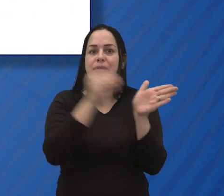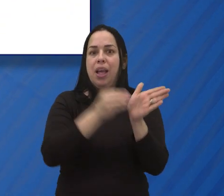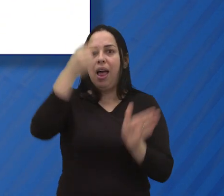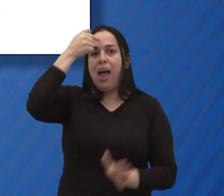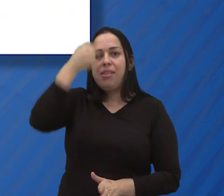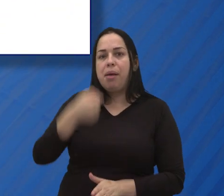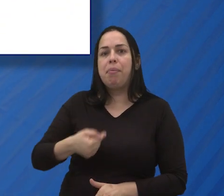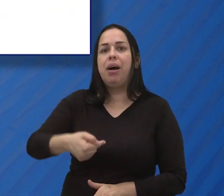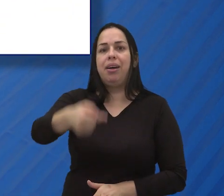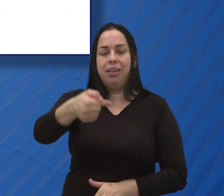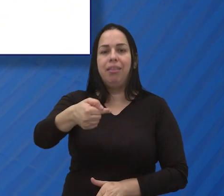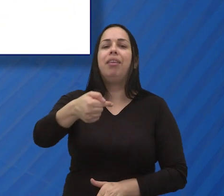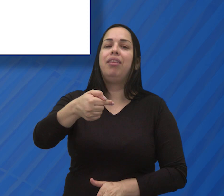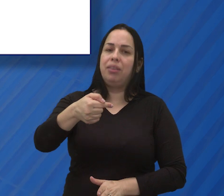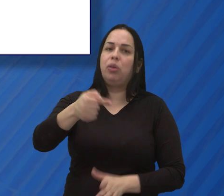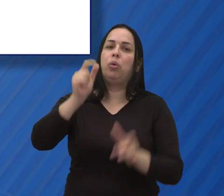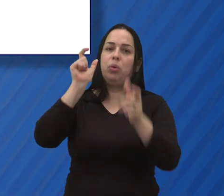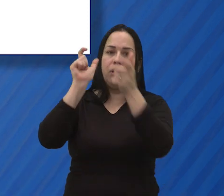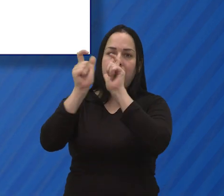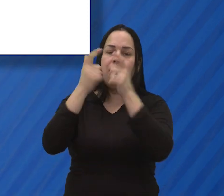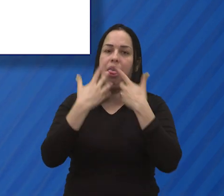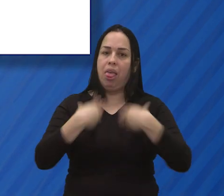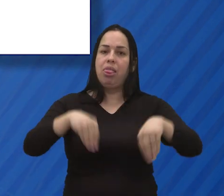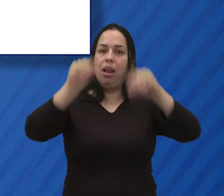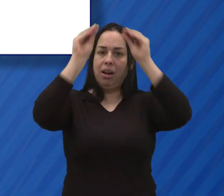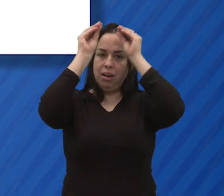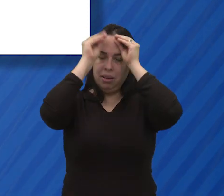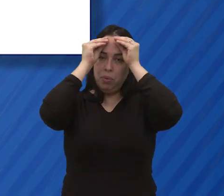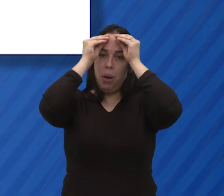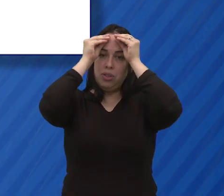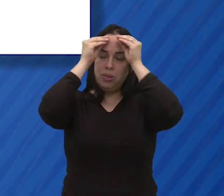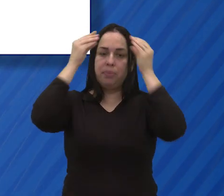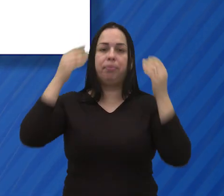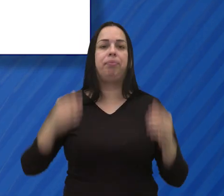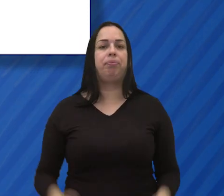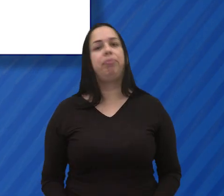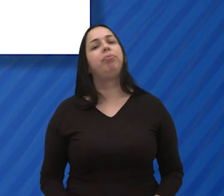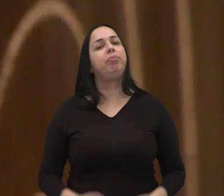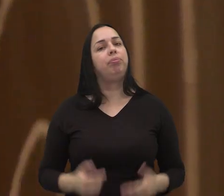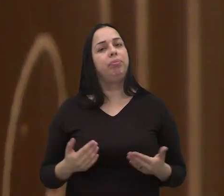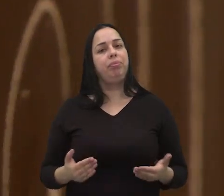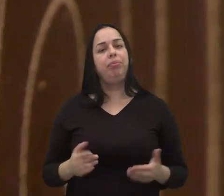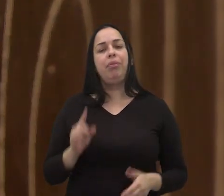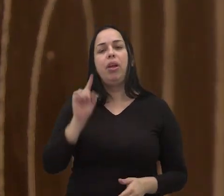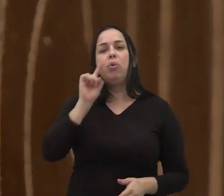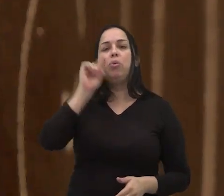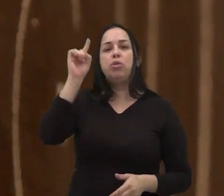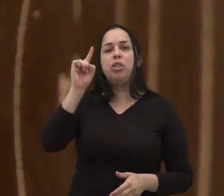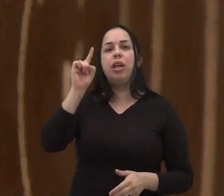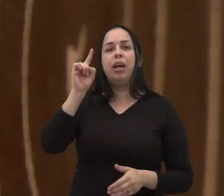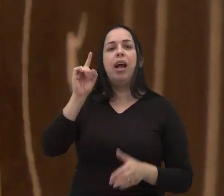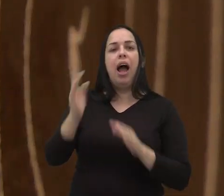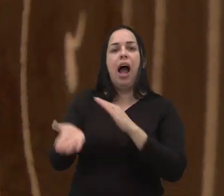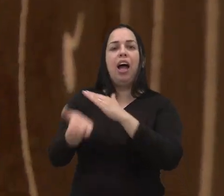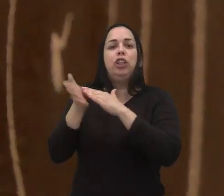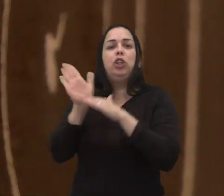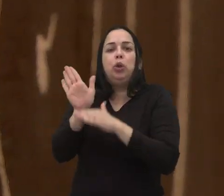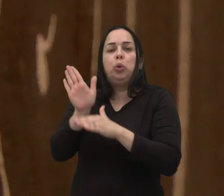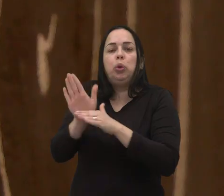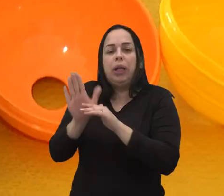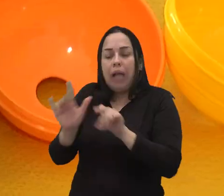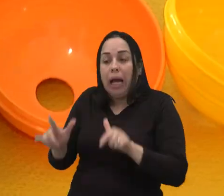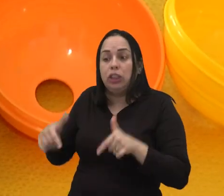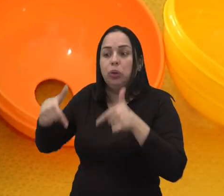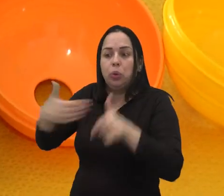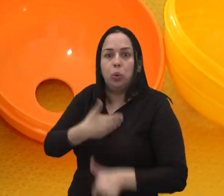a Semana de Conscientização do Transtorno do Desenvolvimento de Linguagem. A data expande as ações do Dia